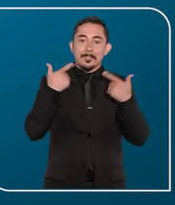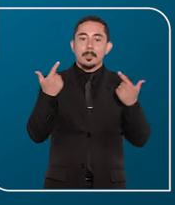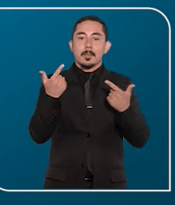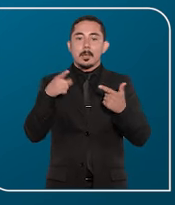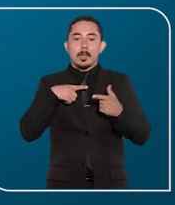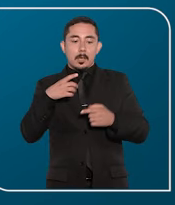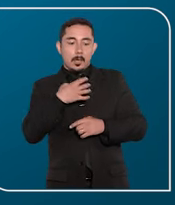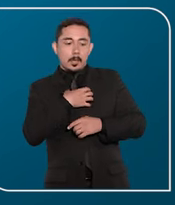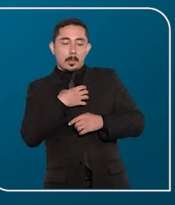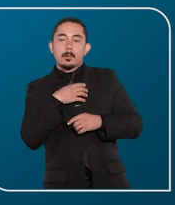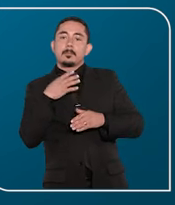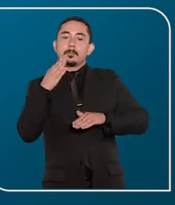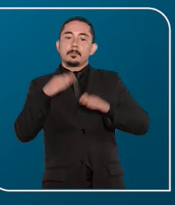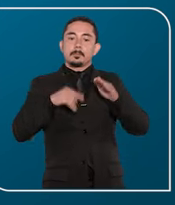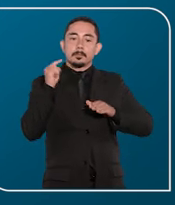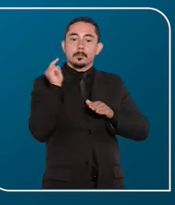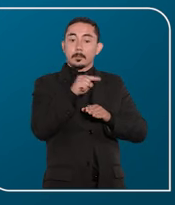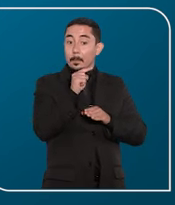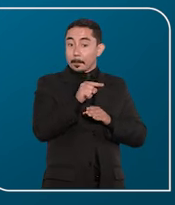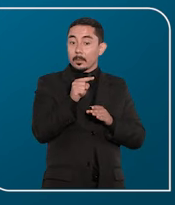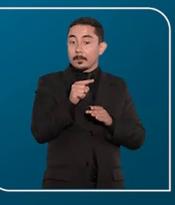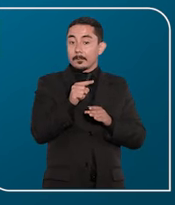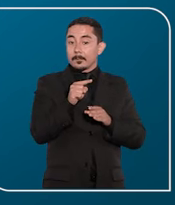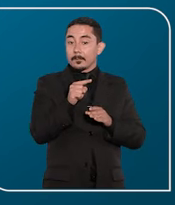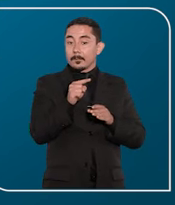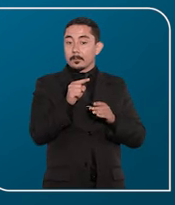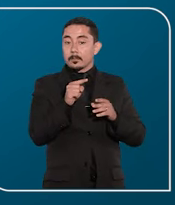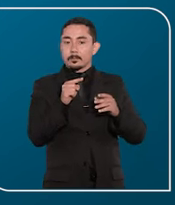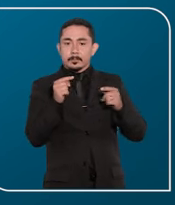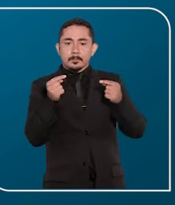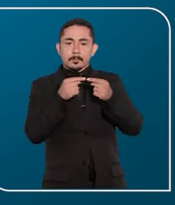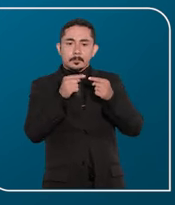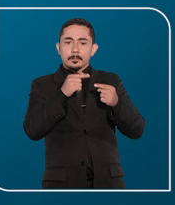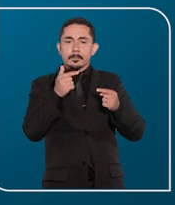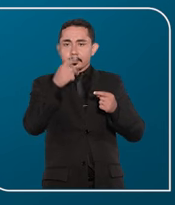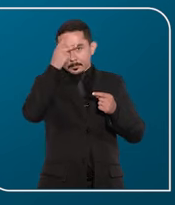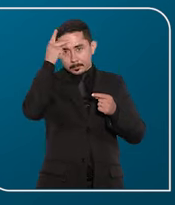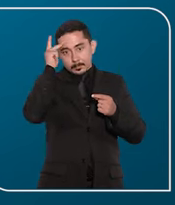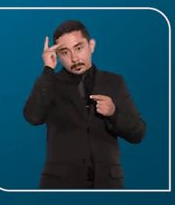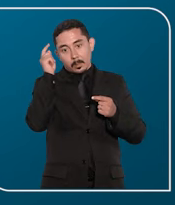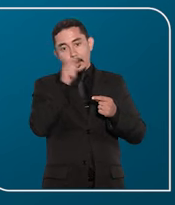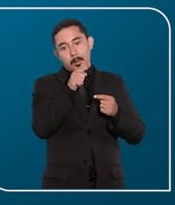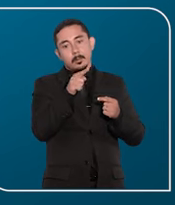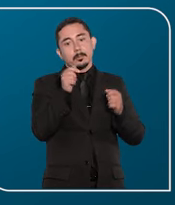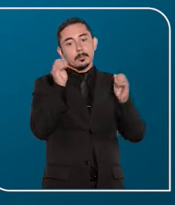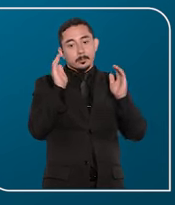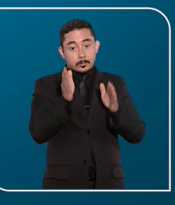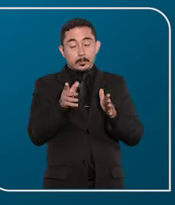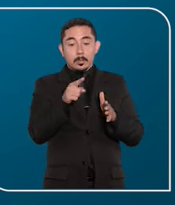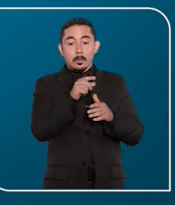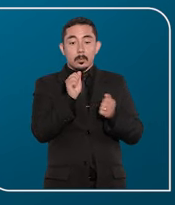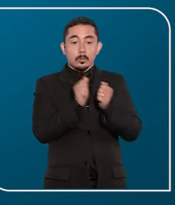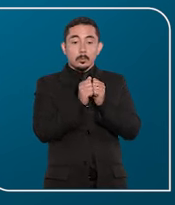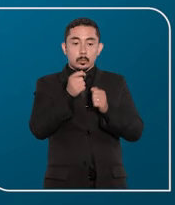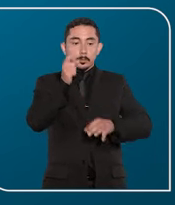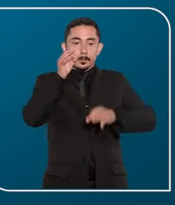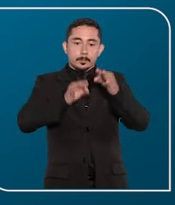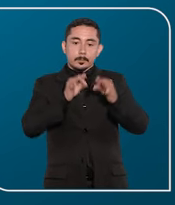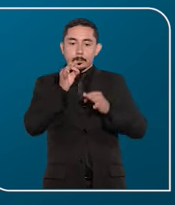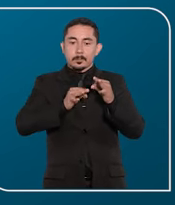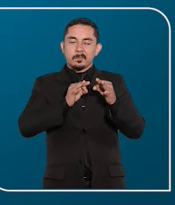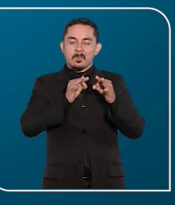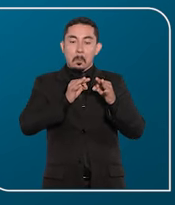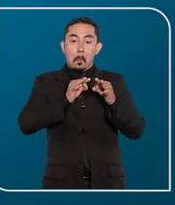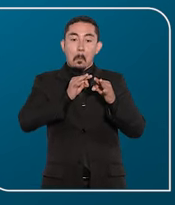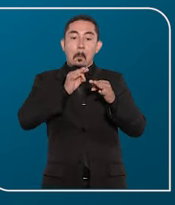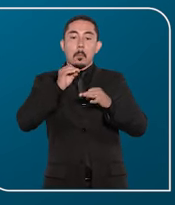ali, desse terceiro, essa pessoa que vai participar agora na condição do julgador, né, ter